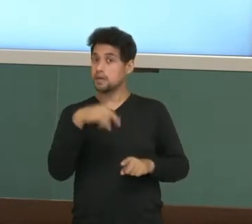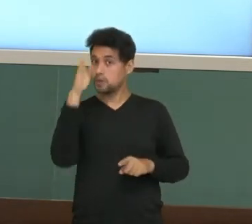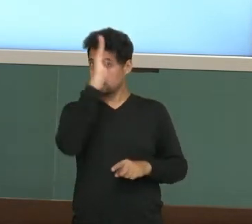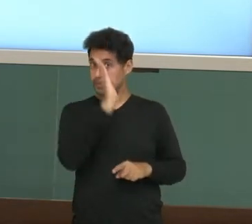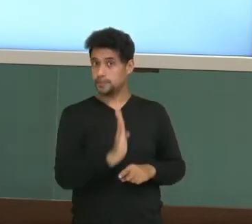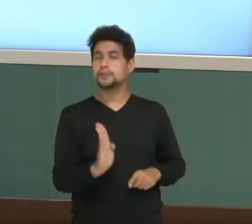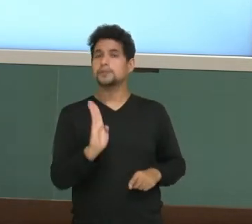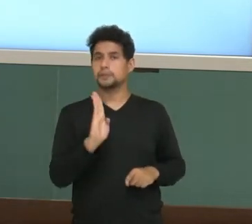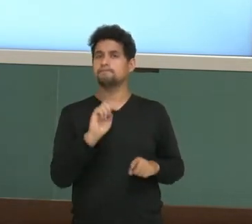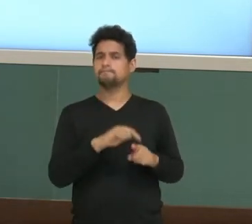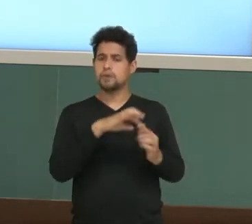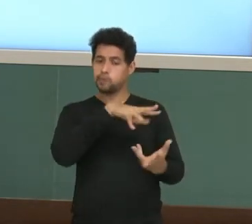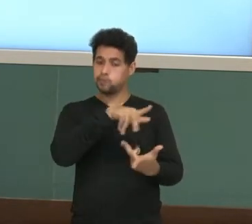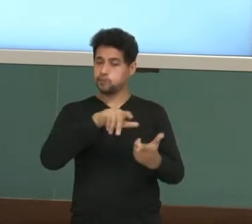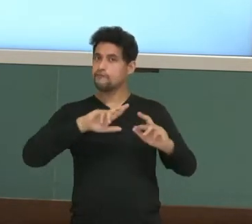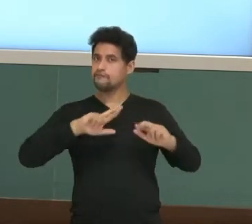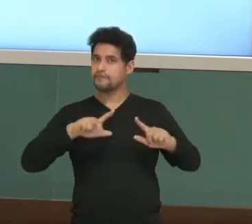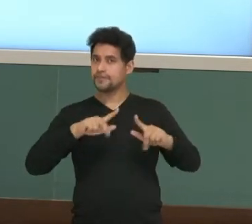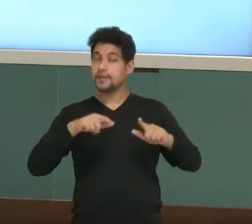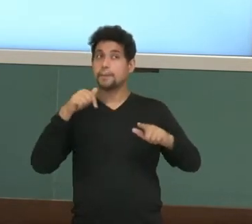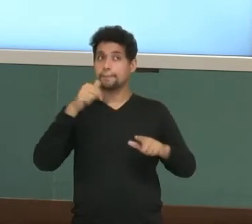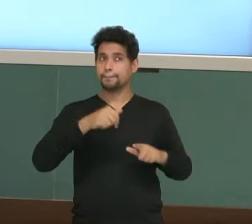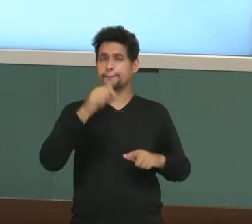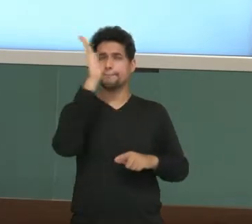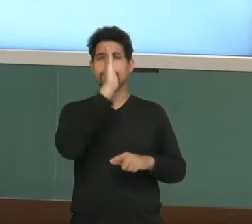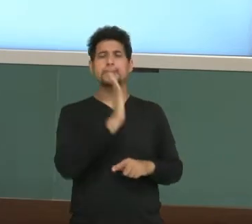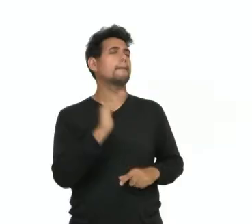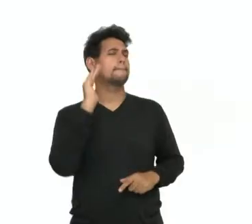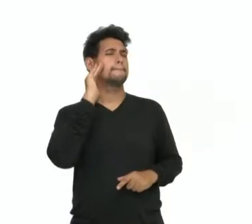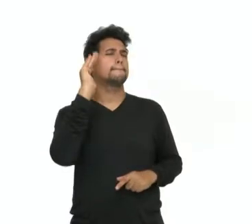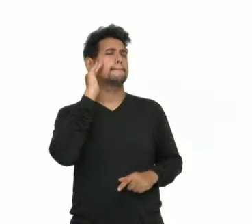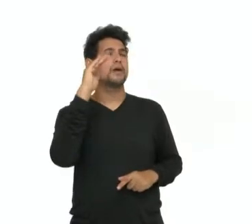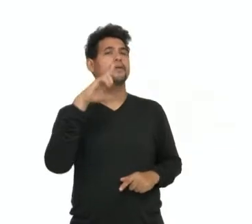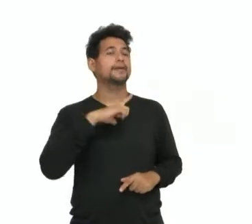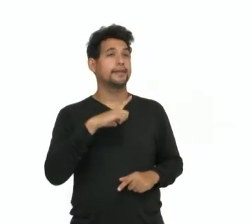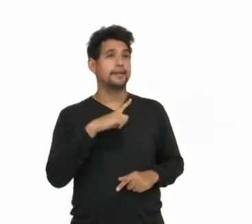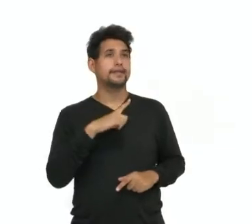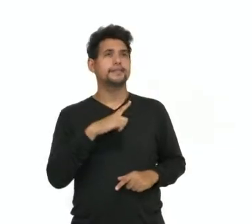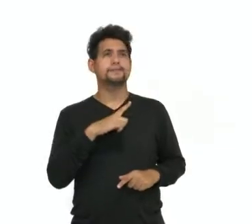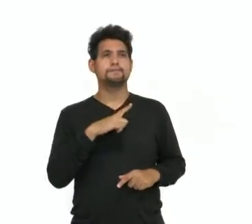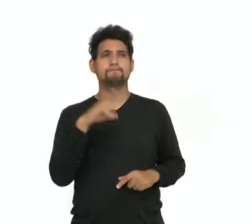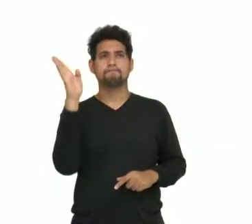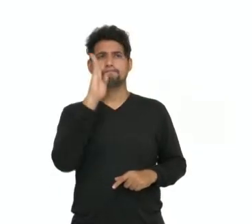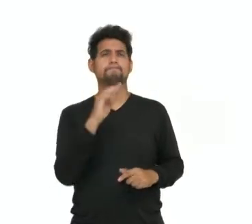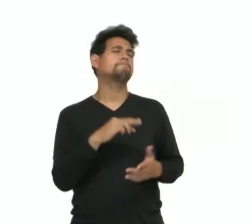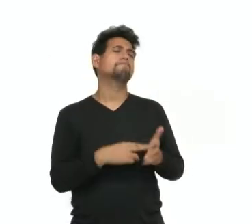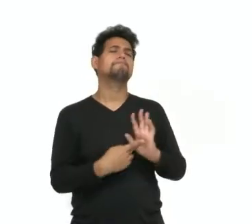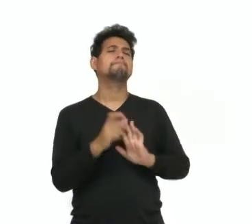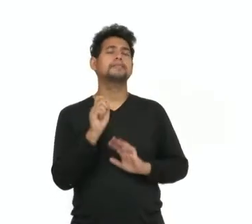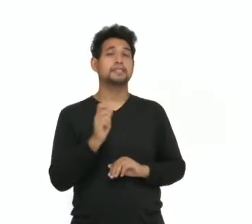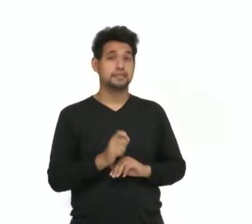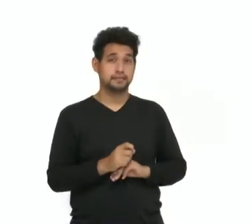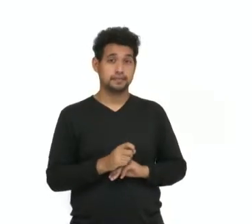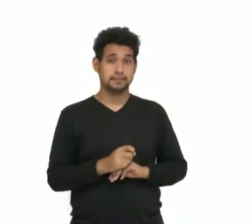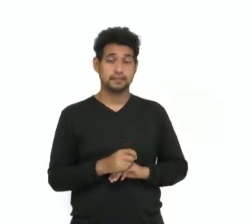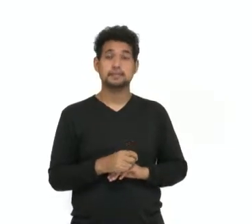brasileira. Aqui, a principal fonte de energia renovável que nós temos no Brasil é a